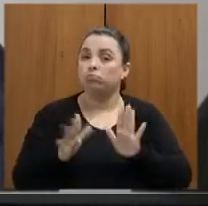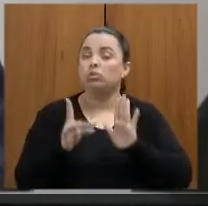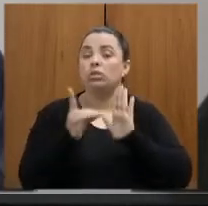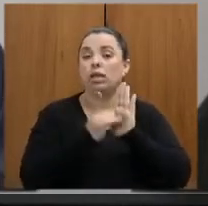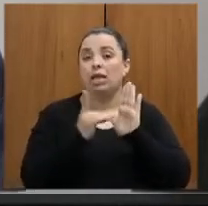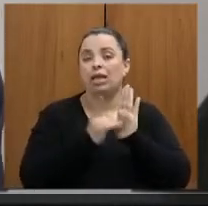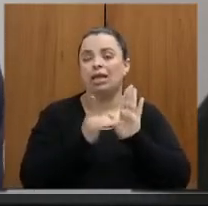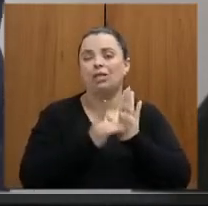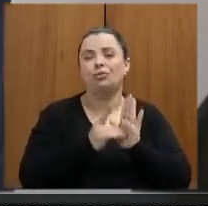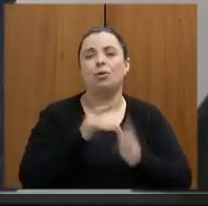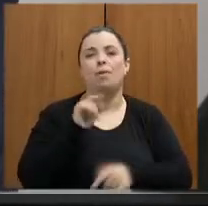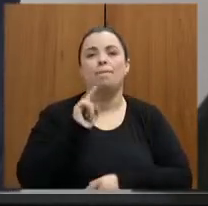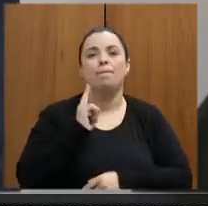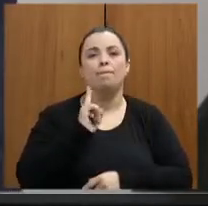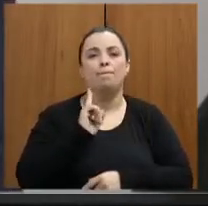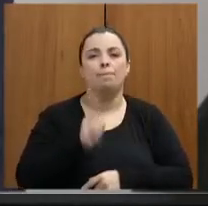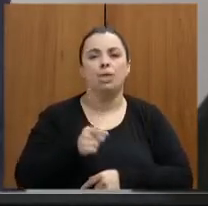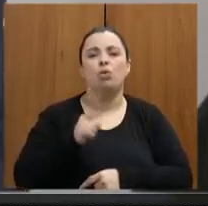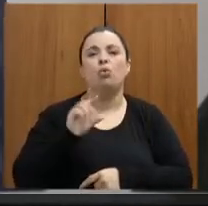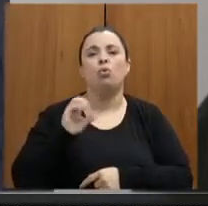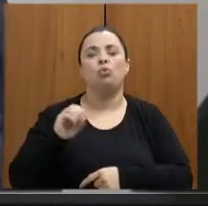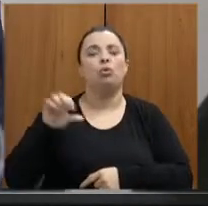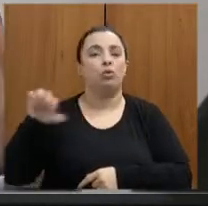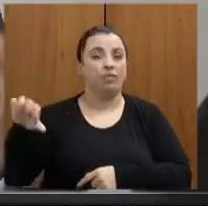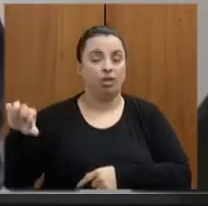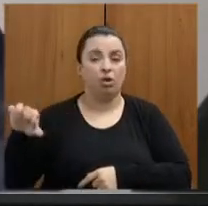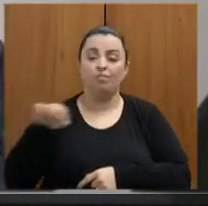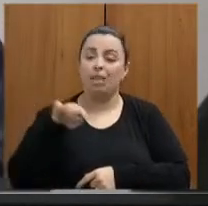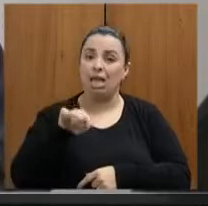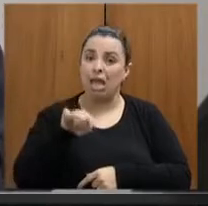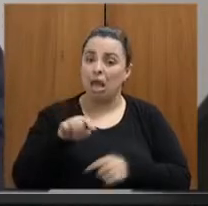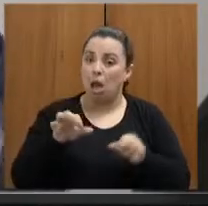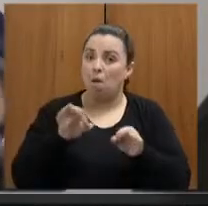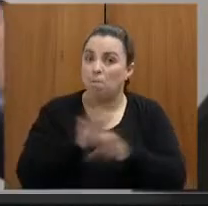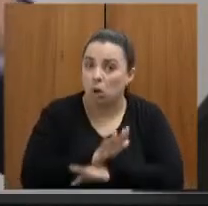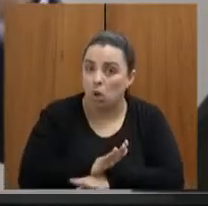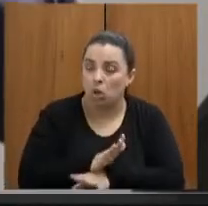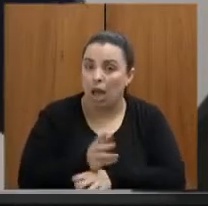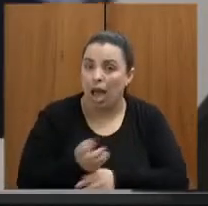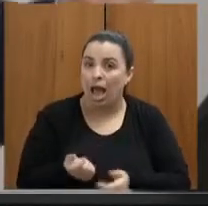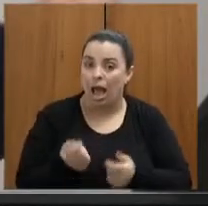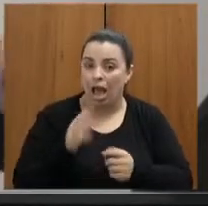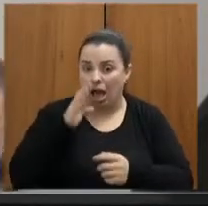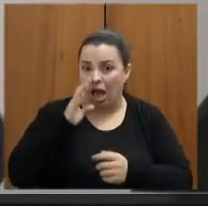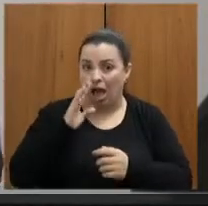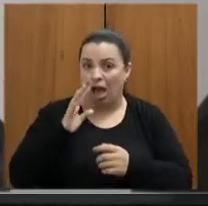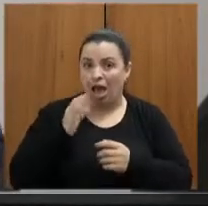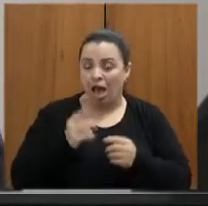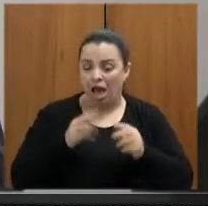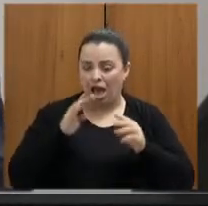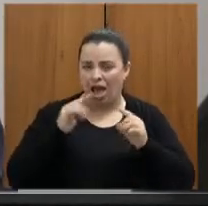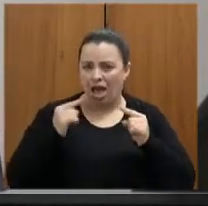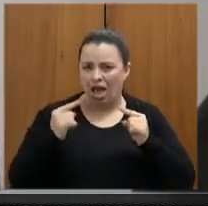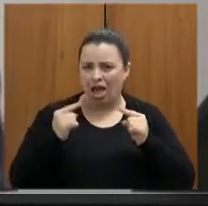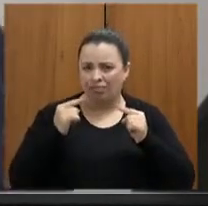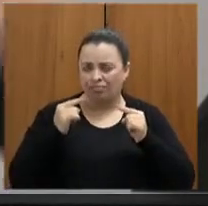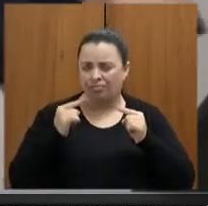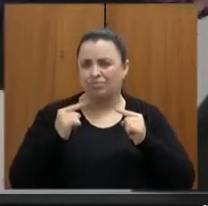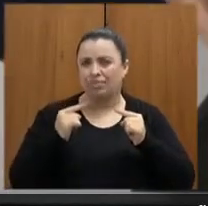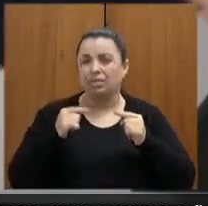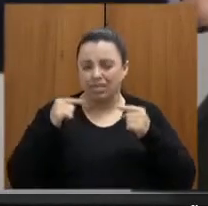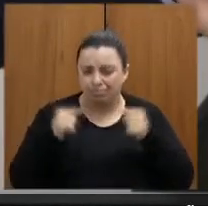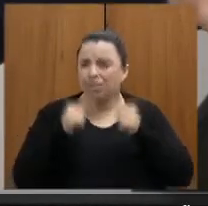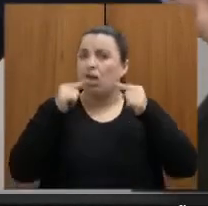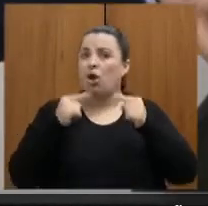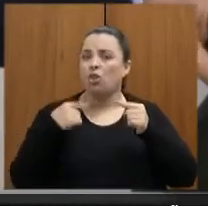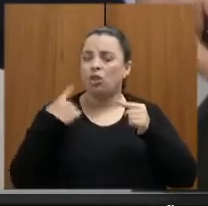1099 que ainda não é o que nós precisamos mas é uma avanço muito importante do é que aquele